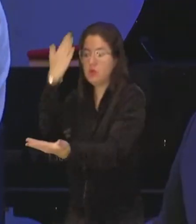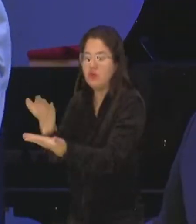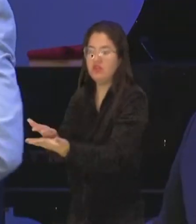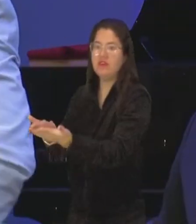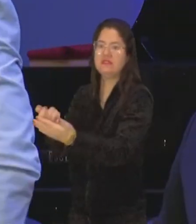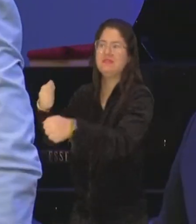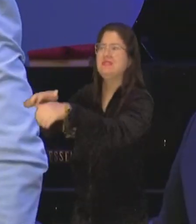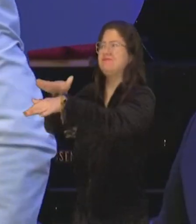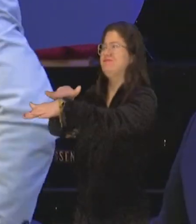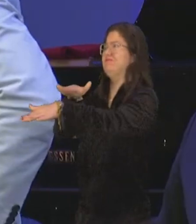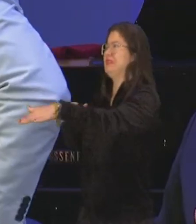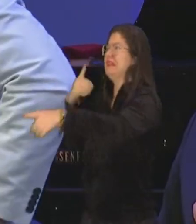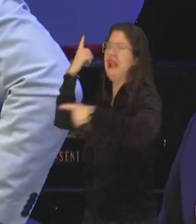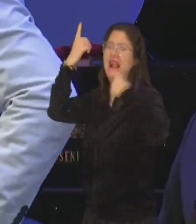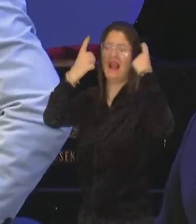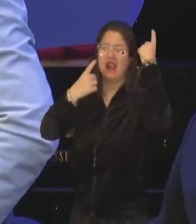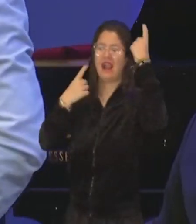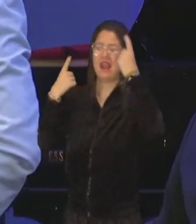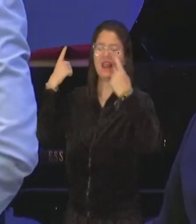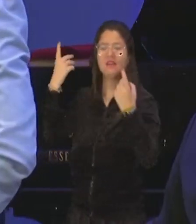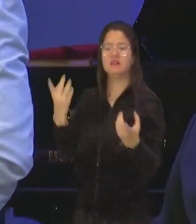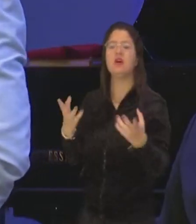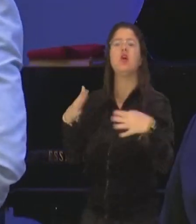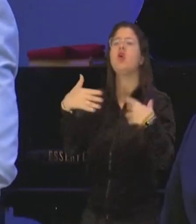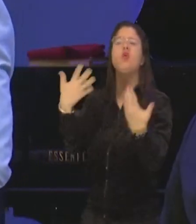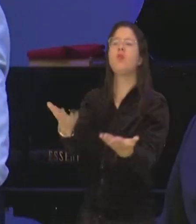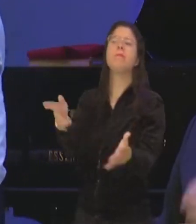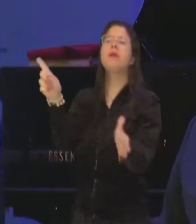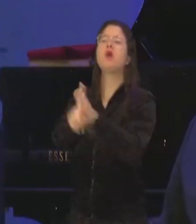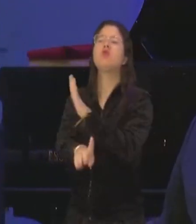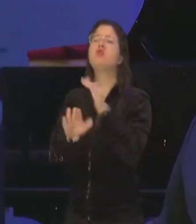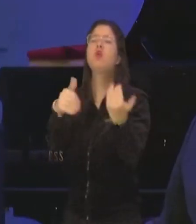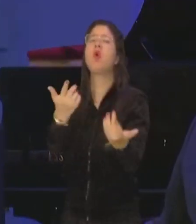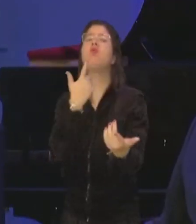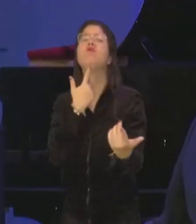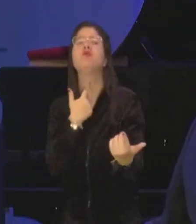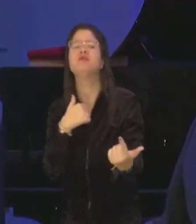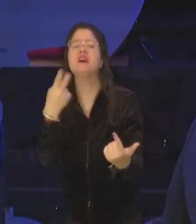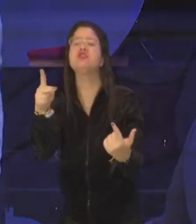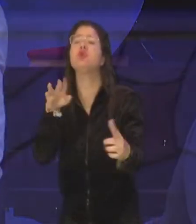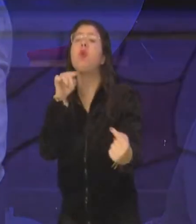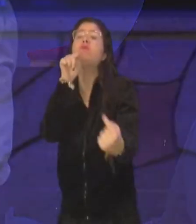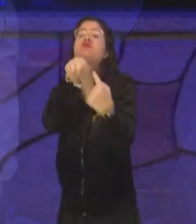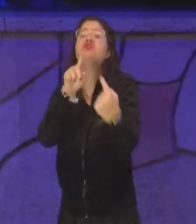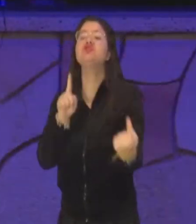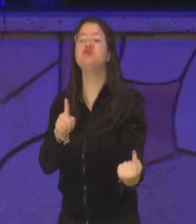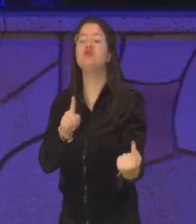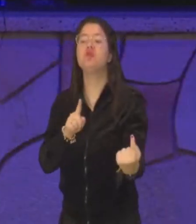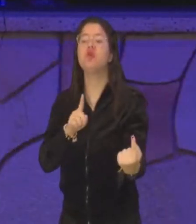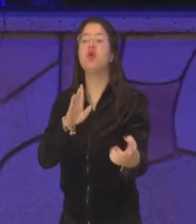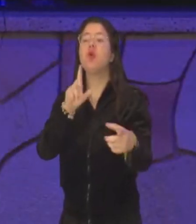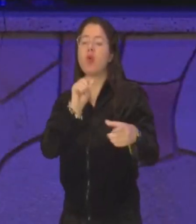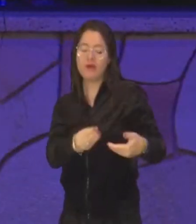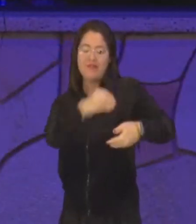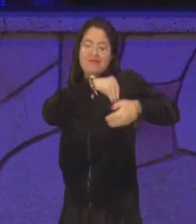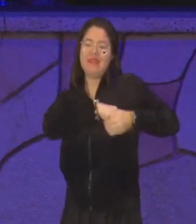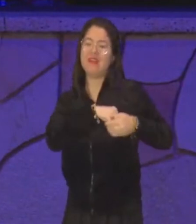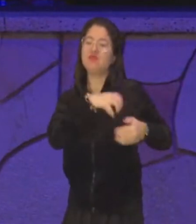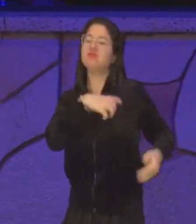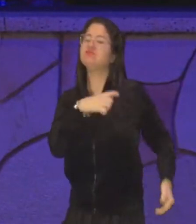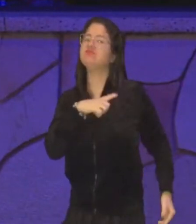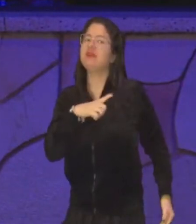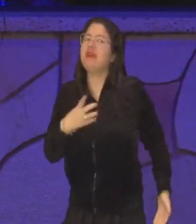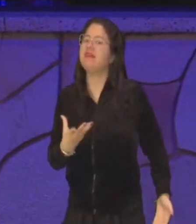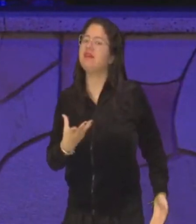Provai os espíritos. Qual é a intenção com que aquela pessoa está falando? Qual o objetivo com qual objetivo aquela pessoa